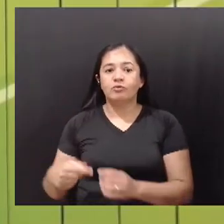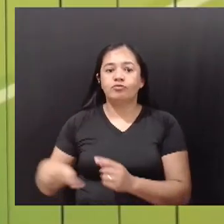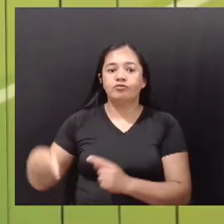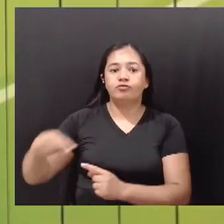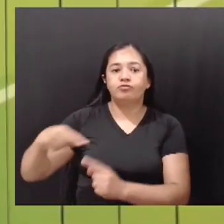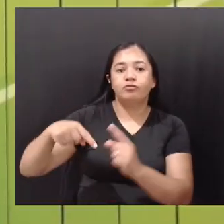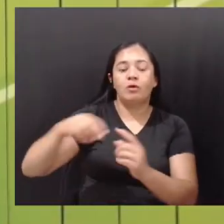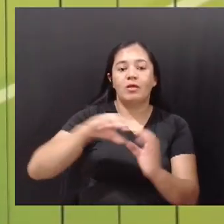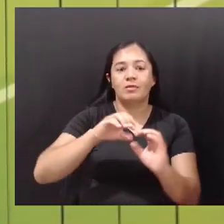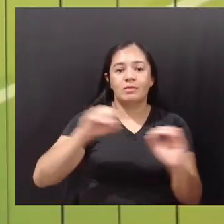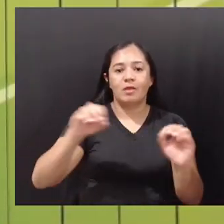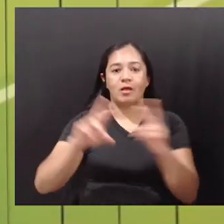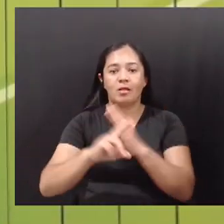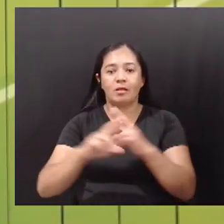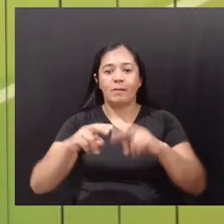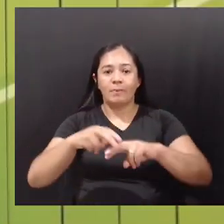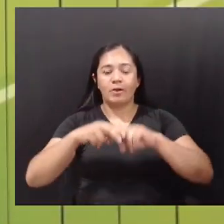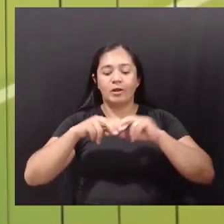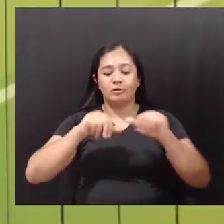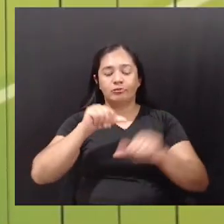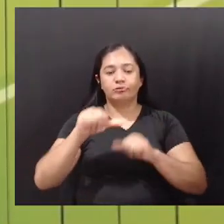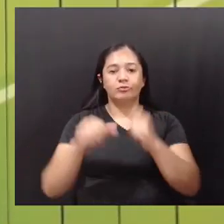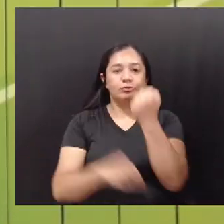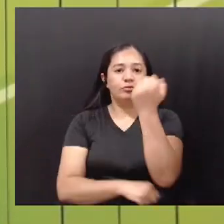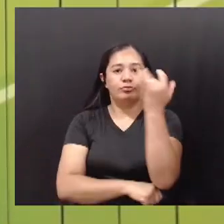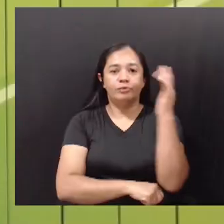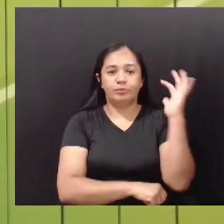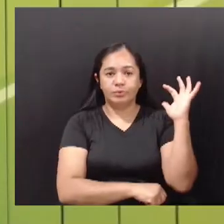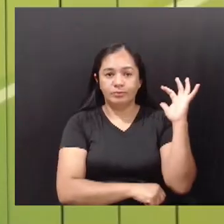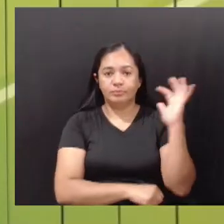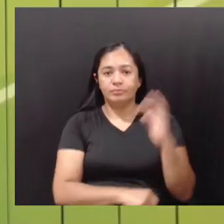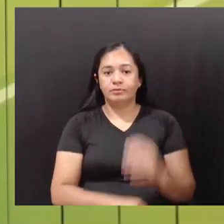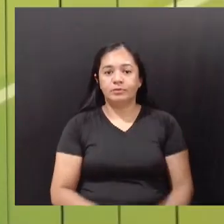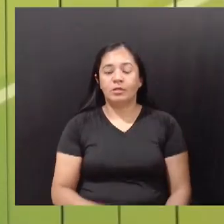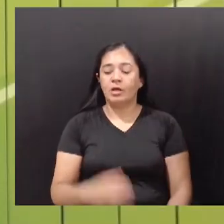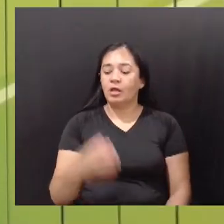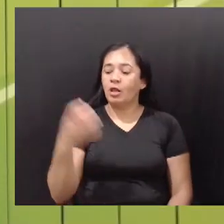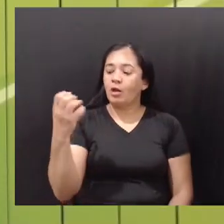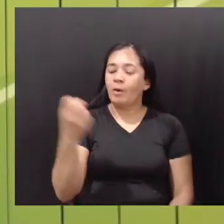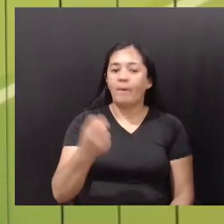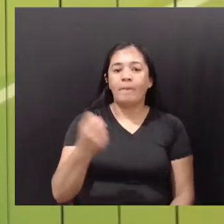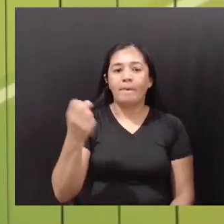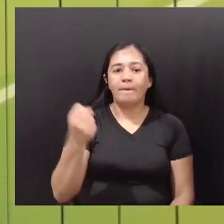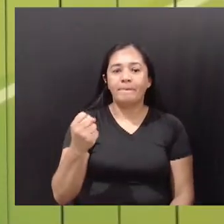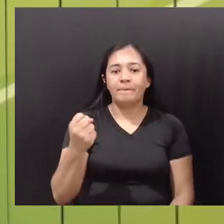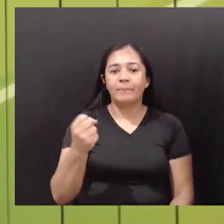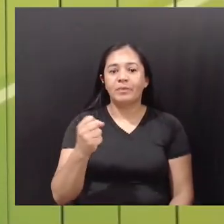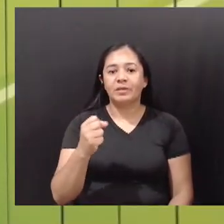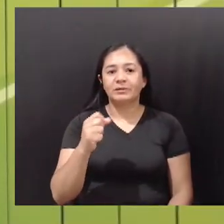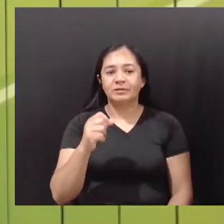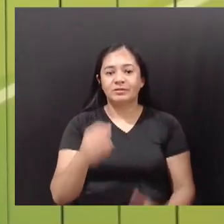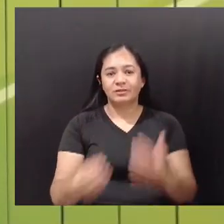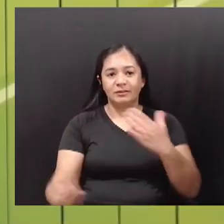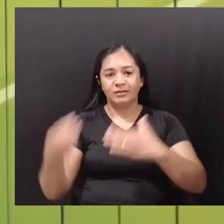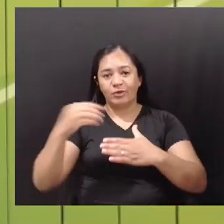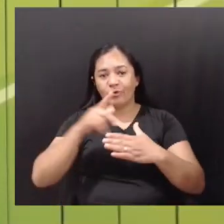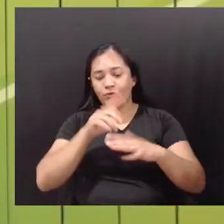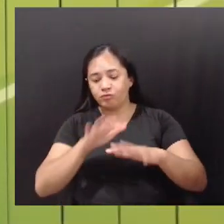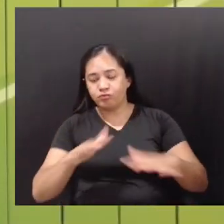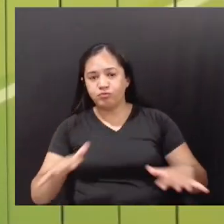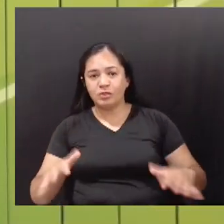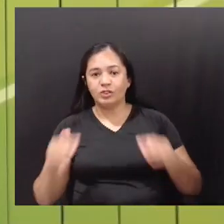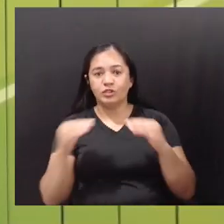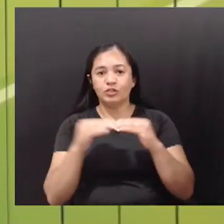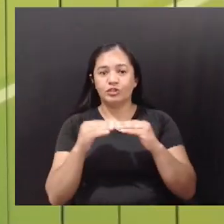relacionado às mudanças climáticas, o branqueamento dos recifes de corais à medida que a água dos